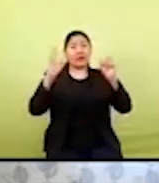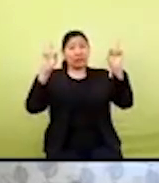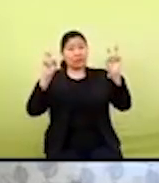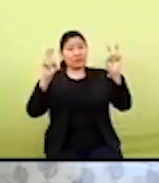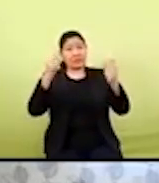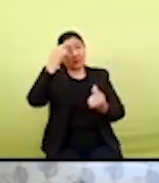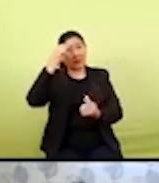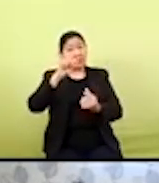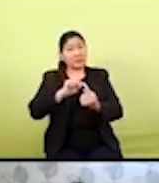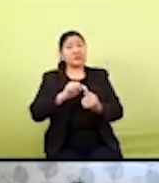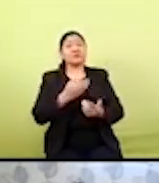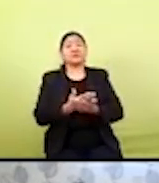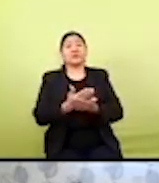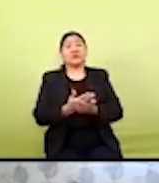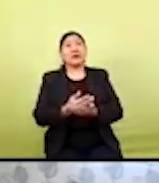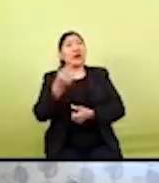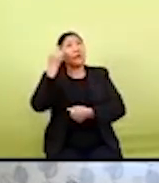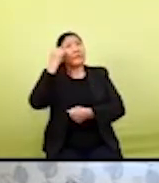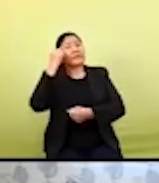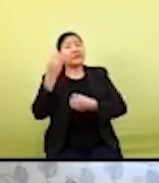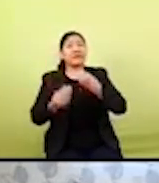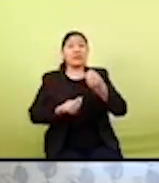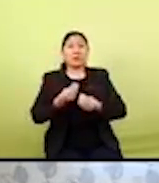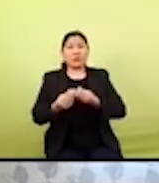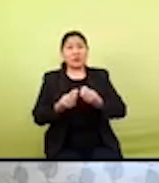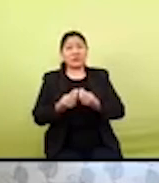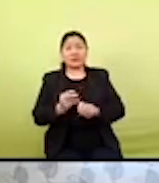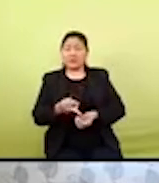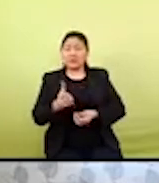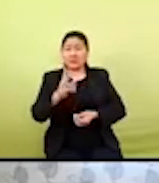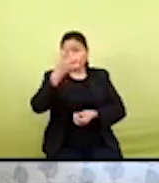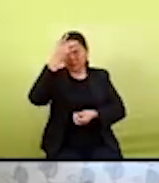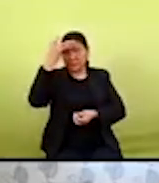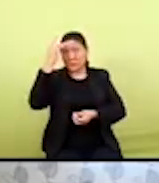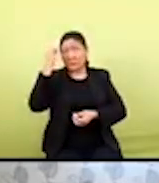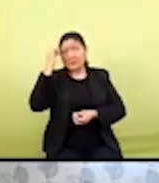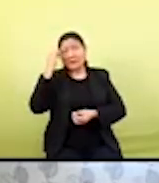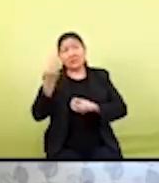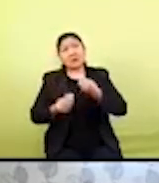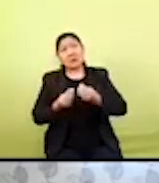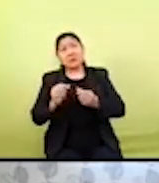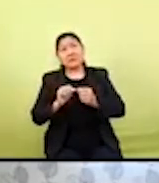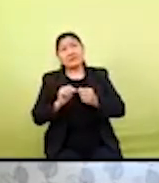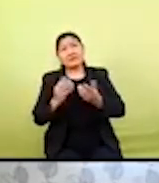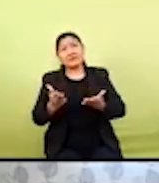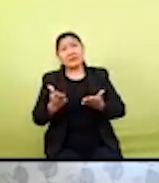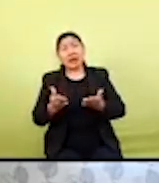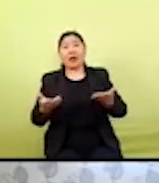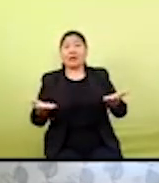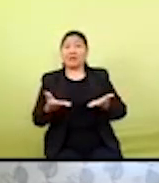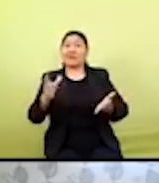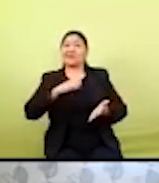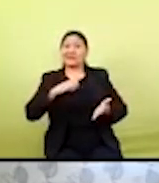e nós pensávamos, então, né, todas as pessoas que atuavam pensavam que agora, né, com a criação